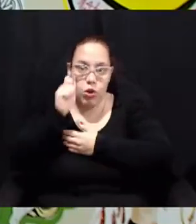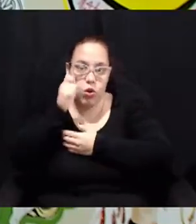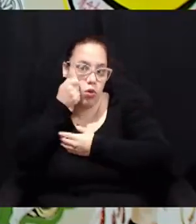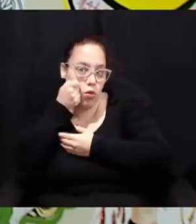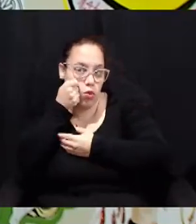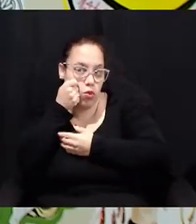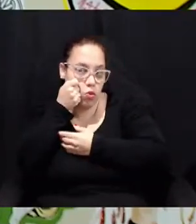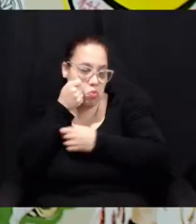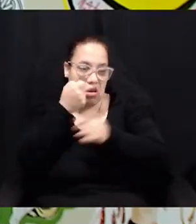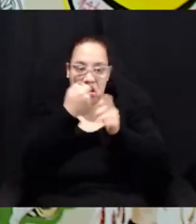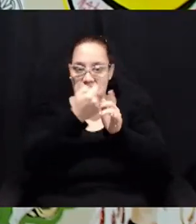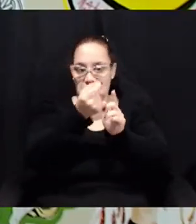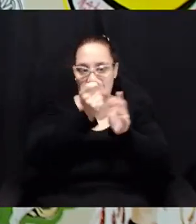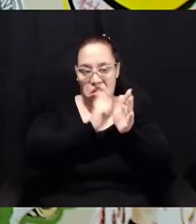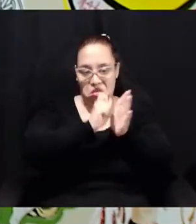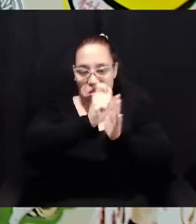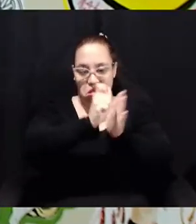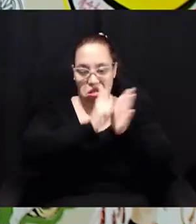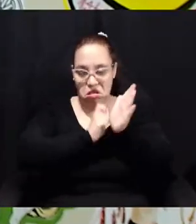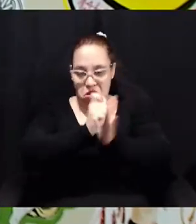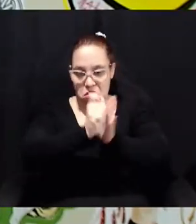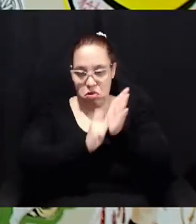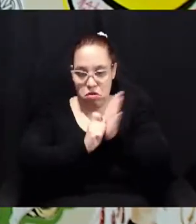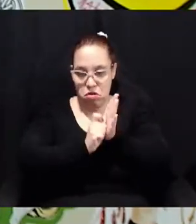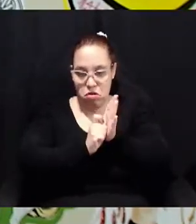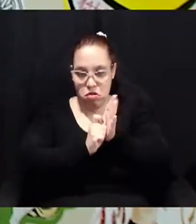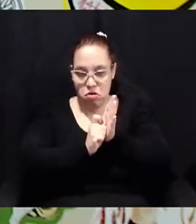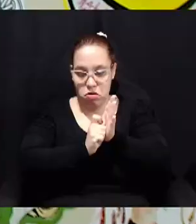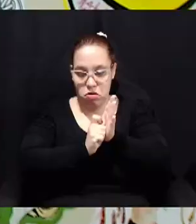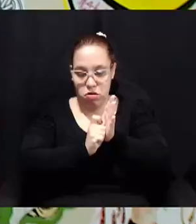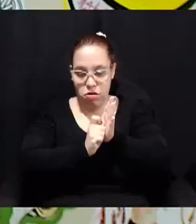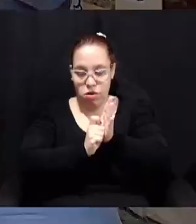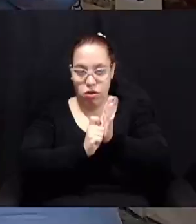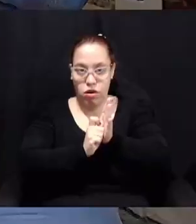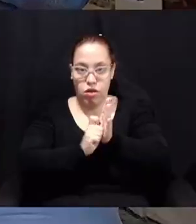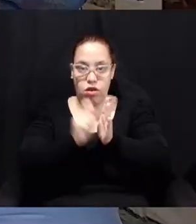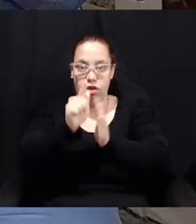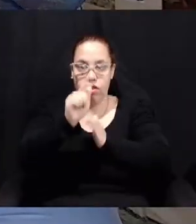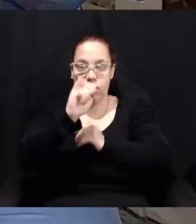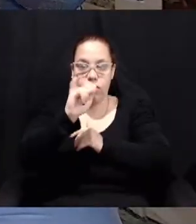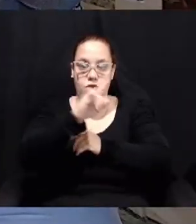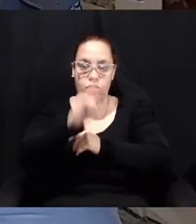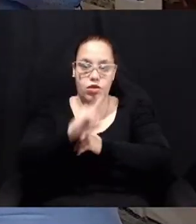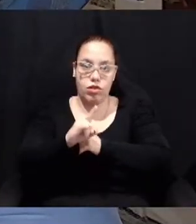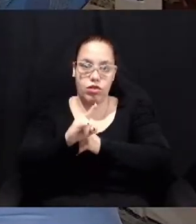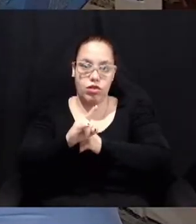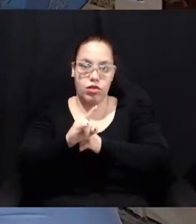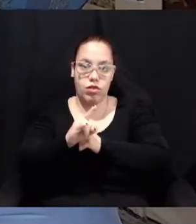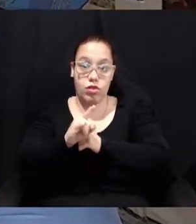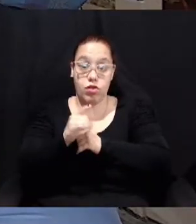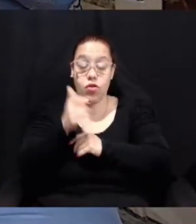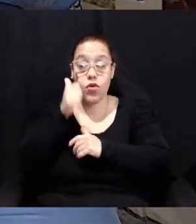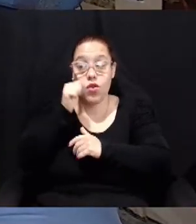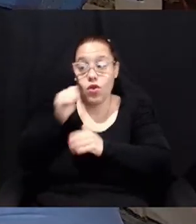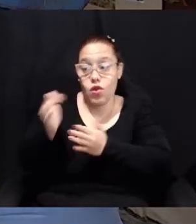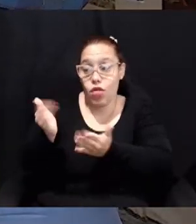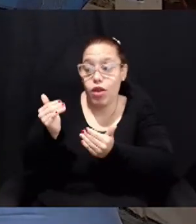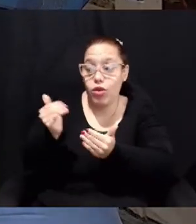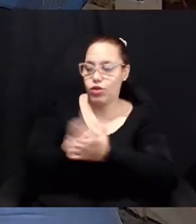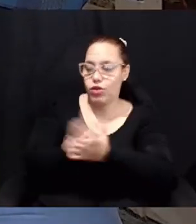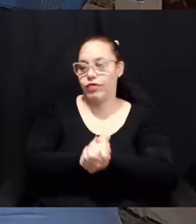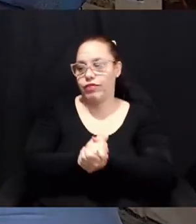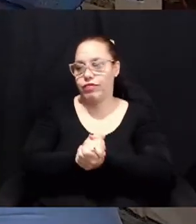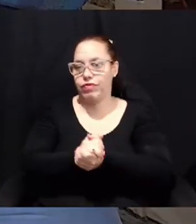linhas do próprio desenho do Maurício com o giz da menina. Então as cenas que poderiam ser muito